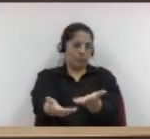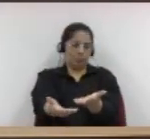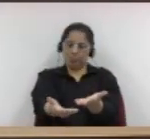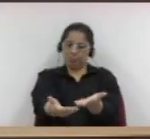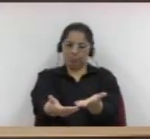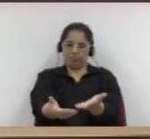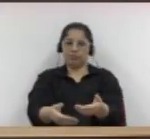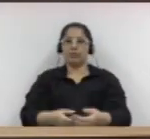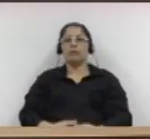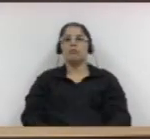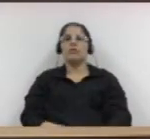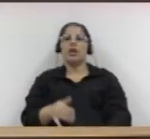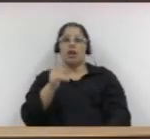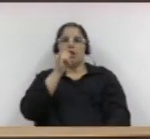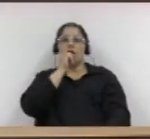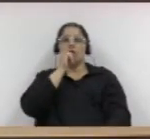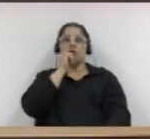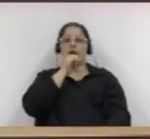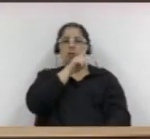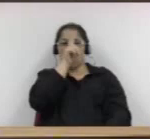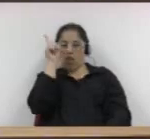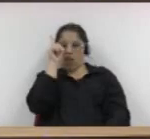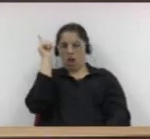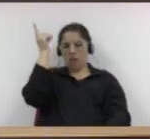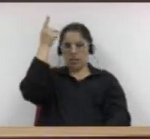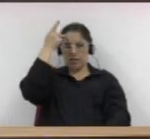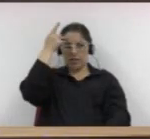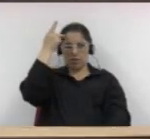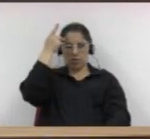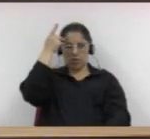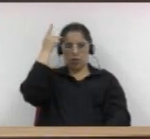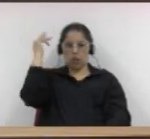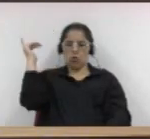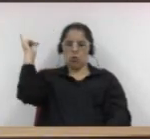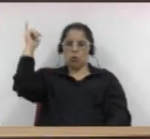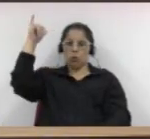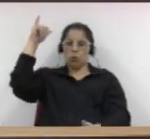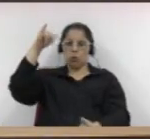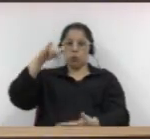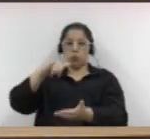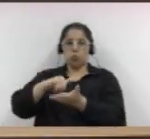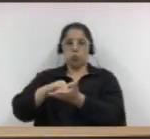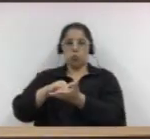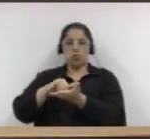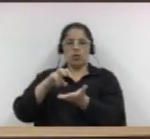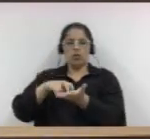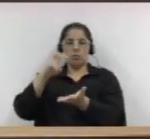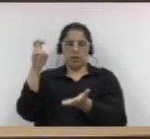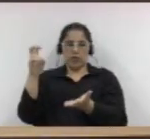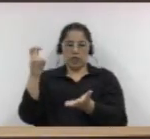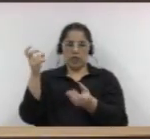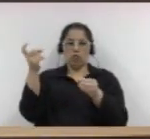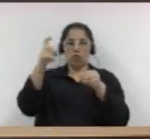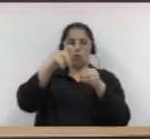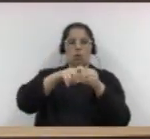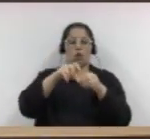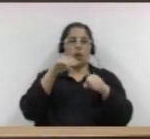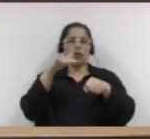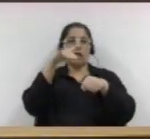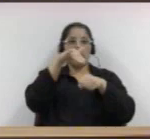aterrissando em São Paulo, eles aterrissam de manhã e tem que voltar à noite. Só que no meio do dia, eles têm